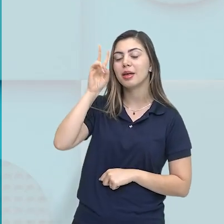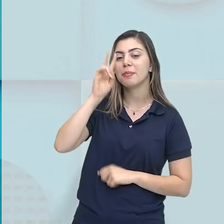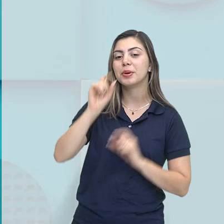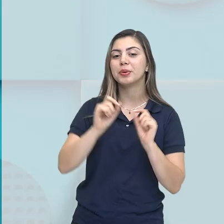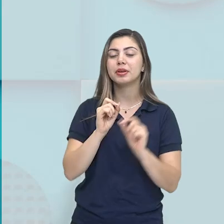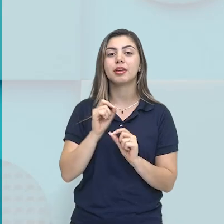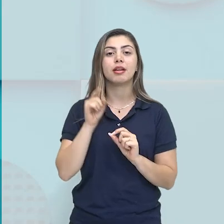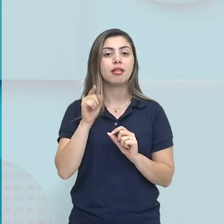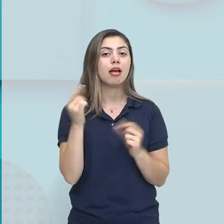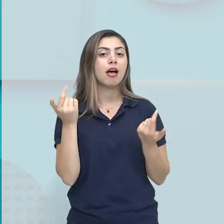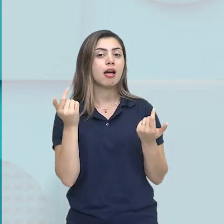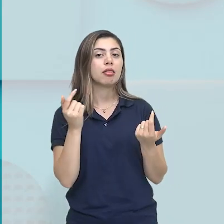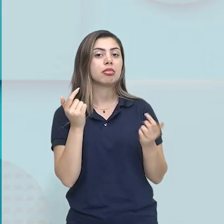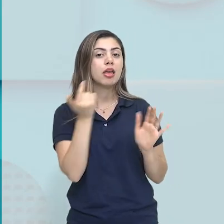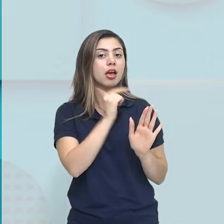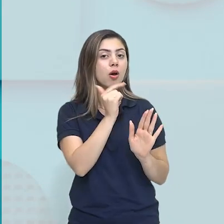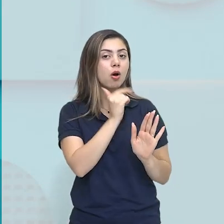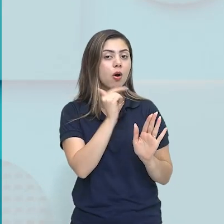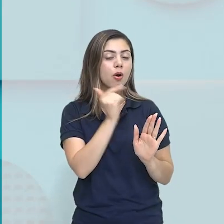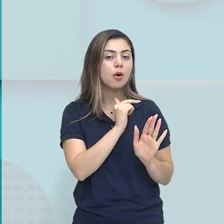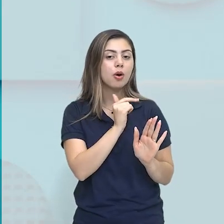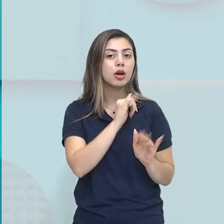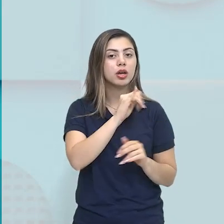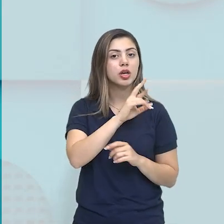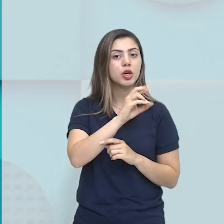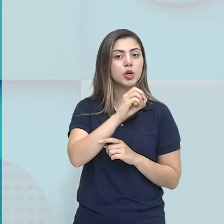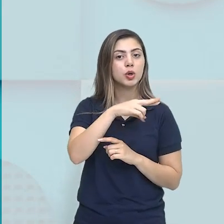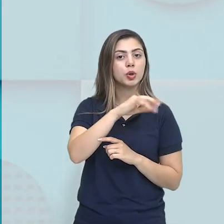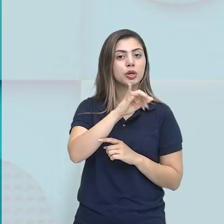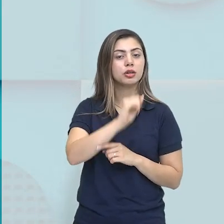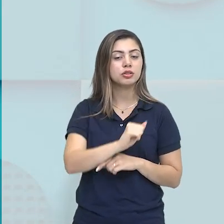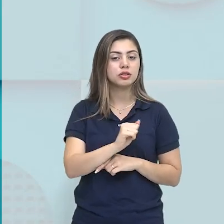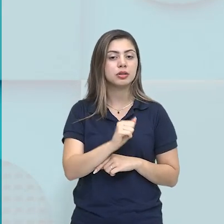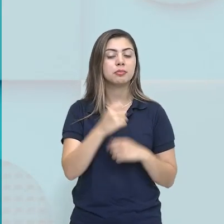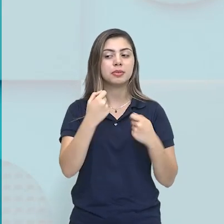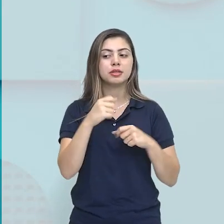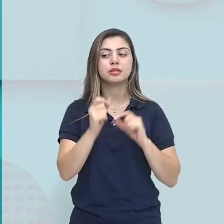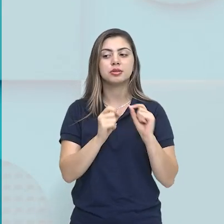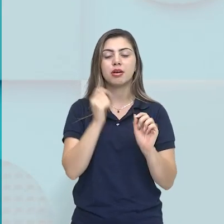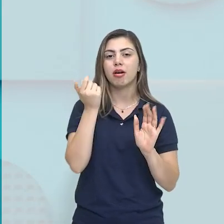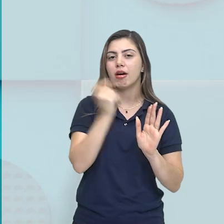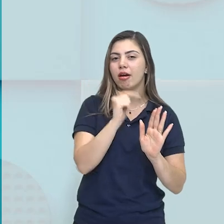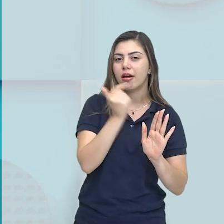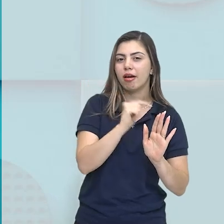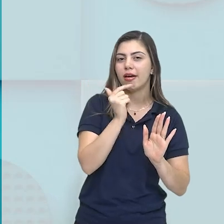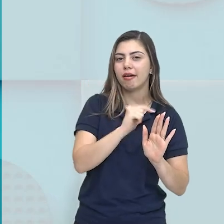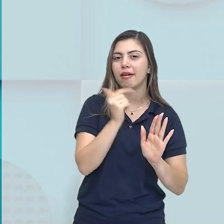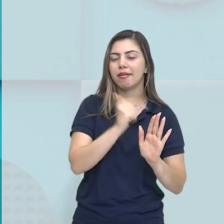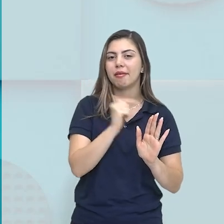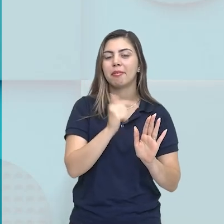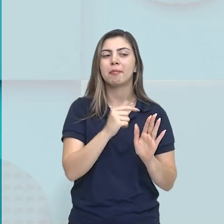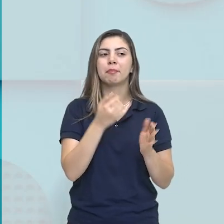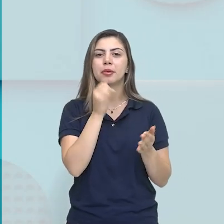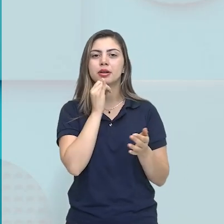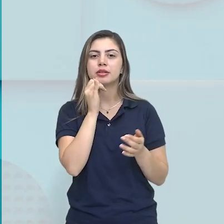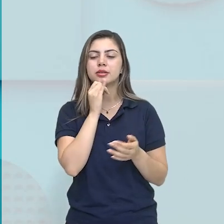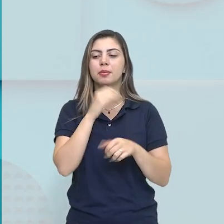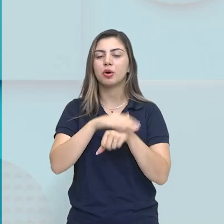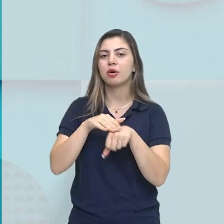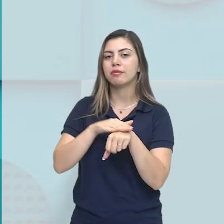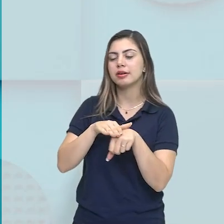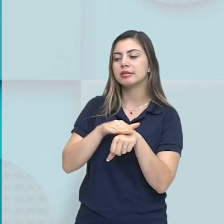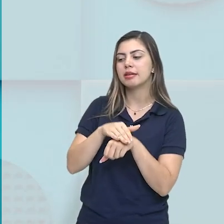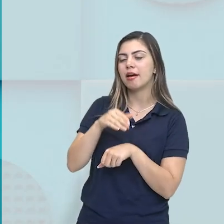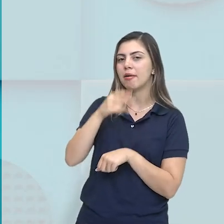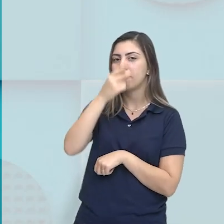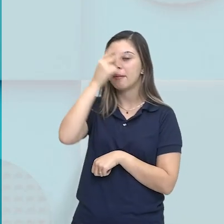a ironia, ela é algo que a gente tem que usar com uma certa parcimônia, né, no momento de a gente conversar com alguém ou querer dizer de